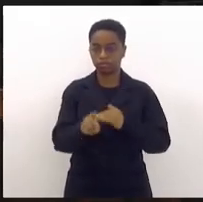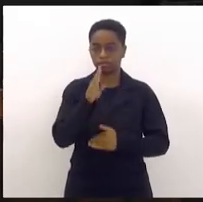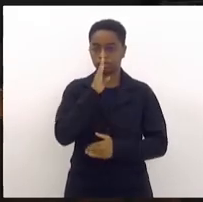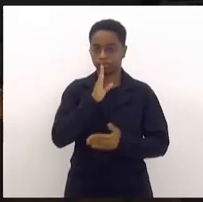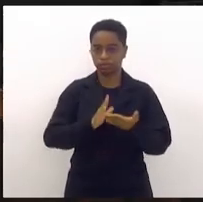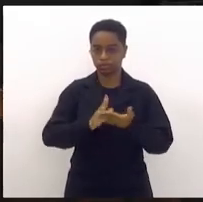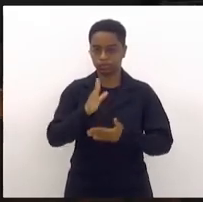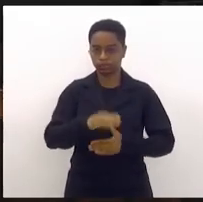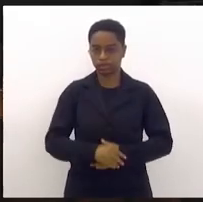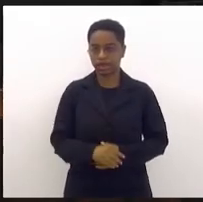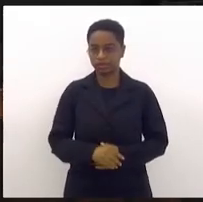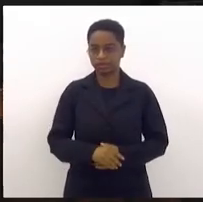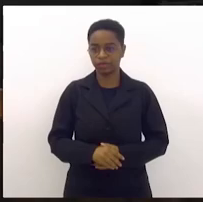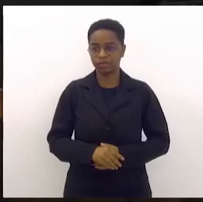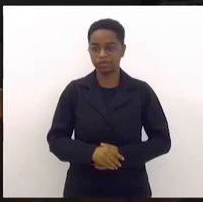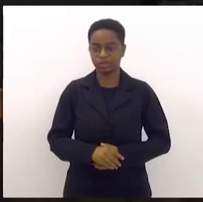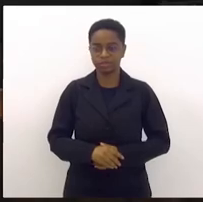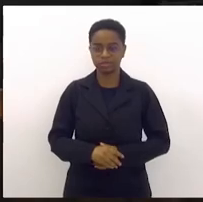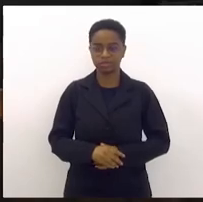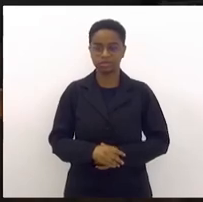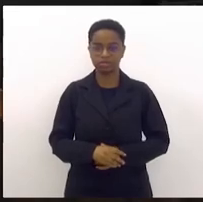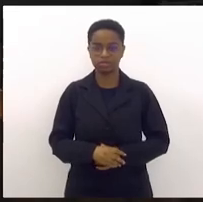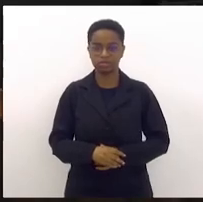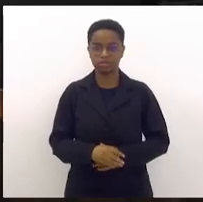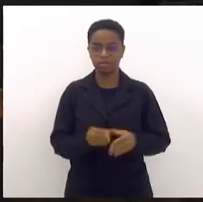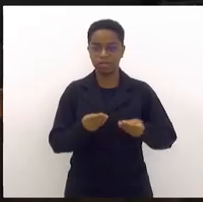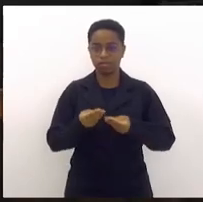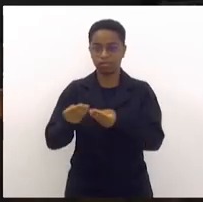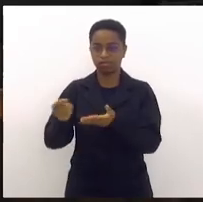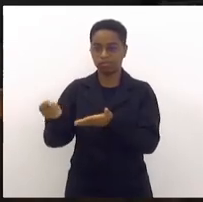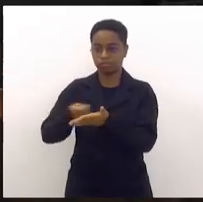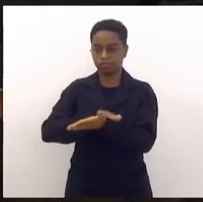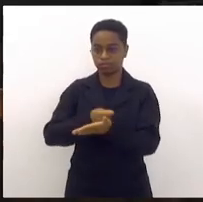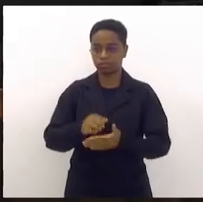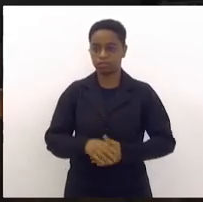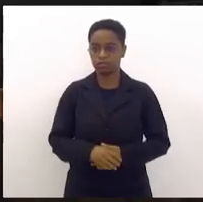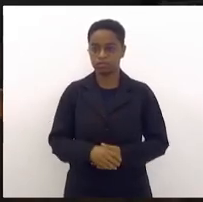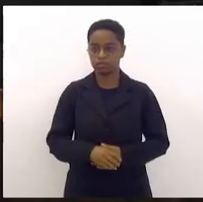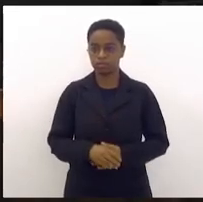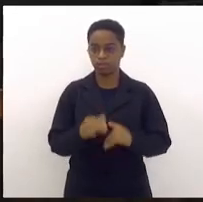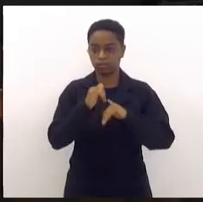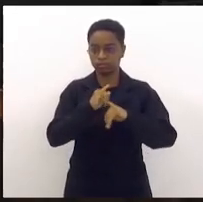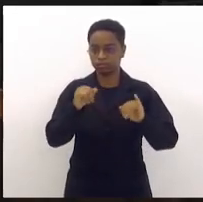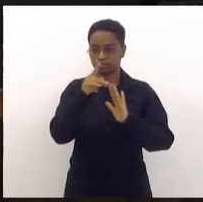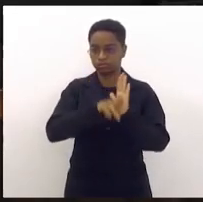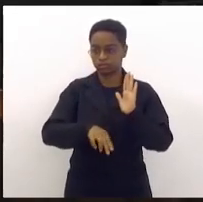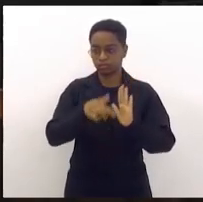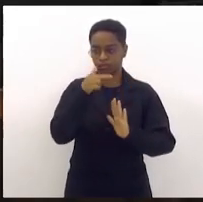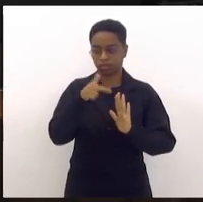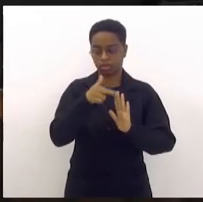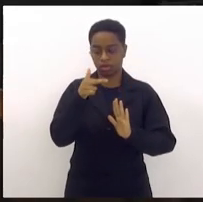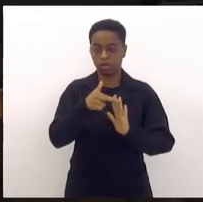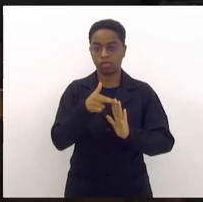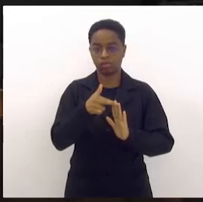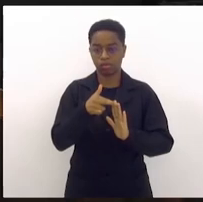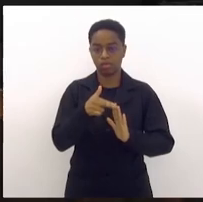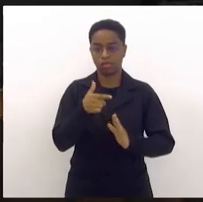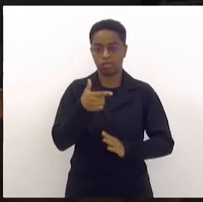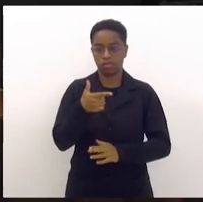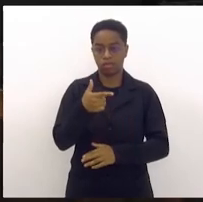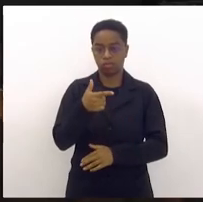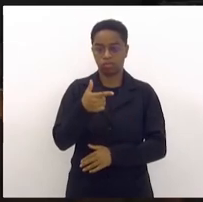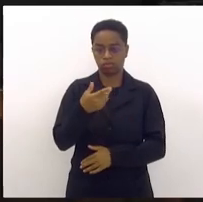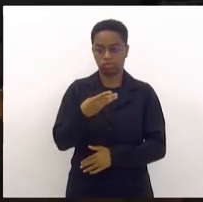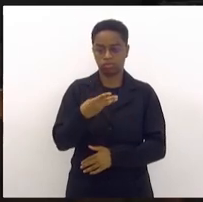estão. Aprovado, vai à promulgação. Anuncio o projeto de resolução número 294-23, de